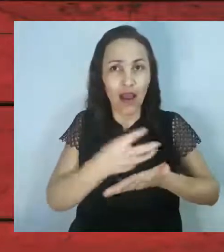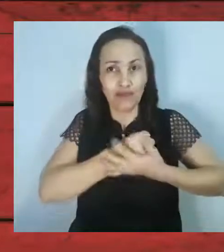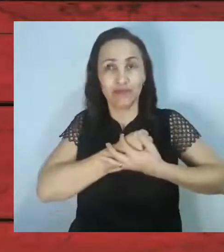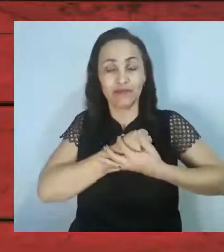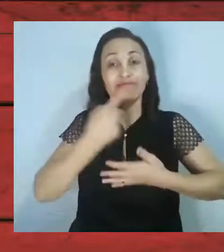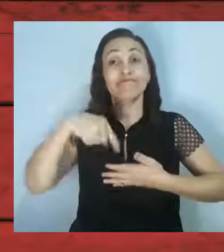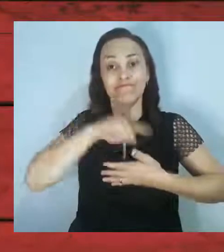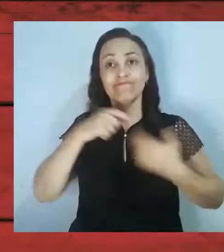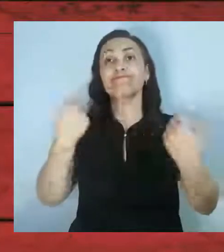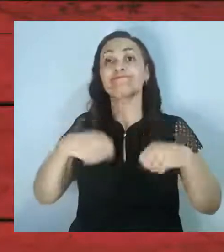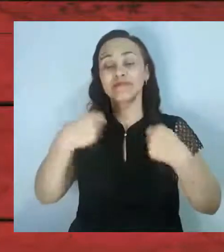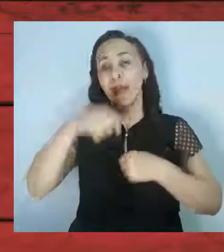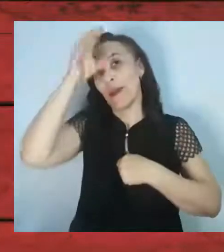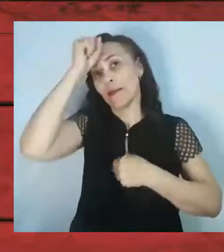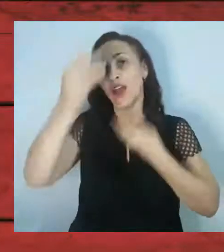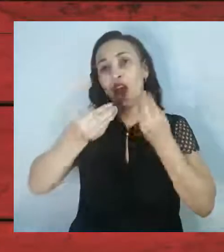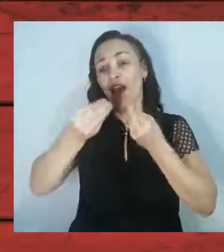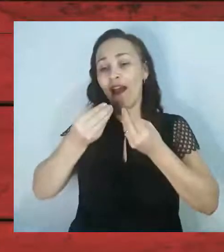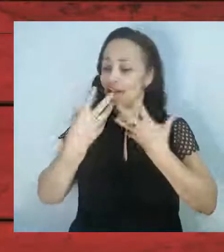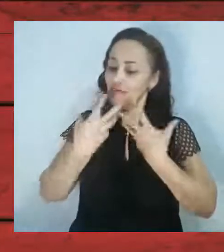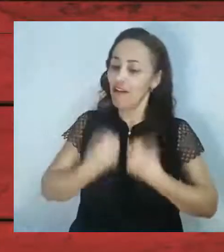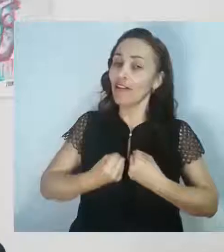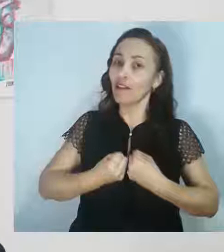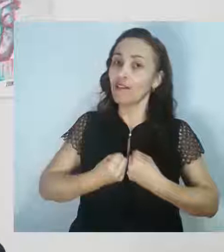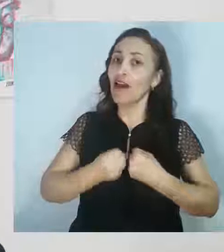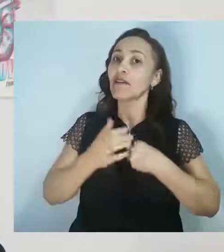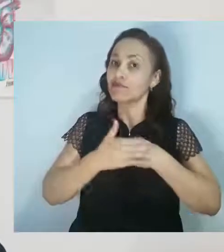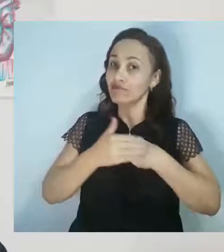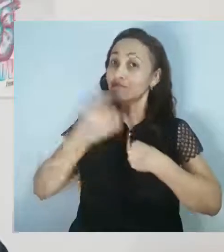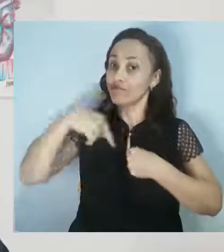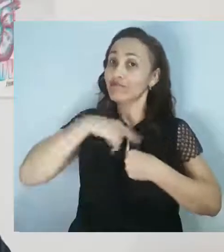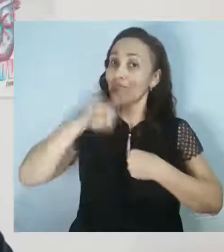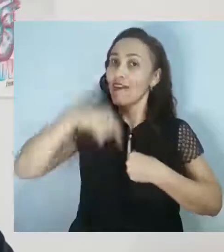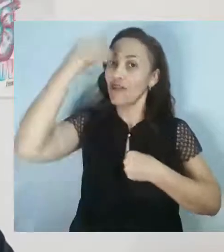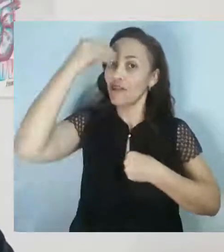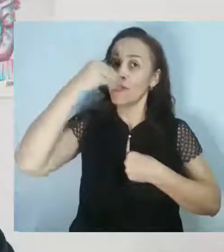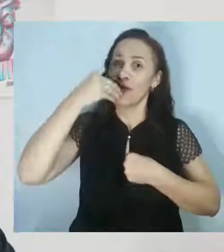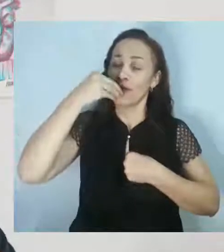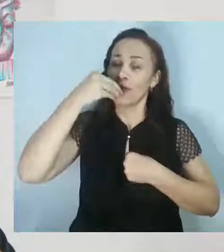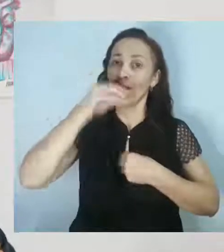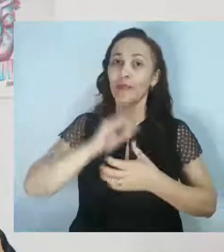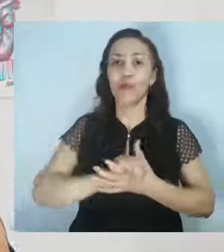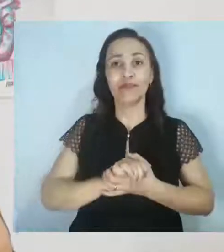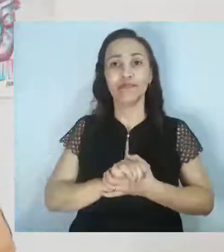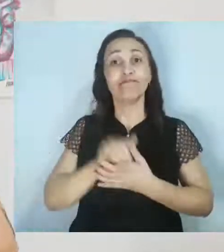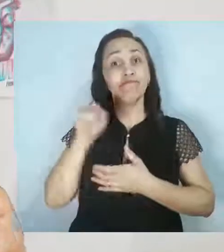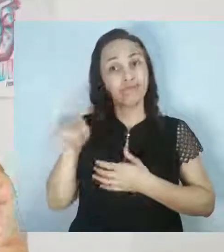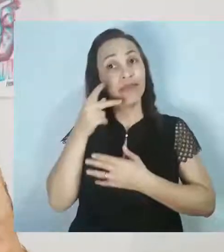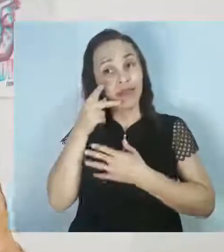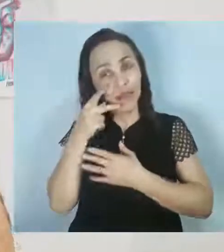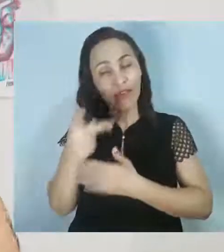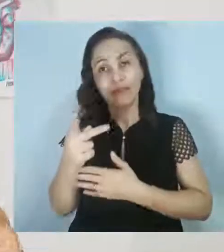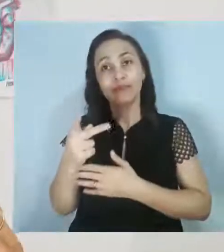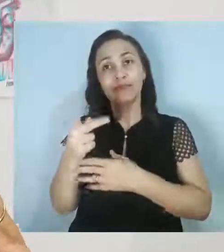aprender a aceitar com profunda ternura a nossa fraqueza. E aqui ele fala isso, que